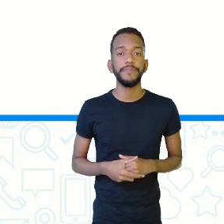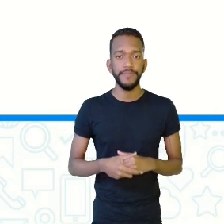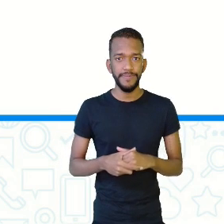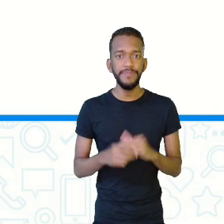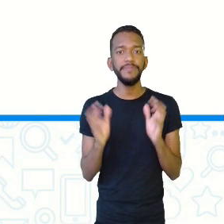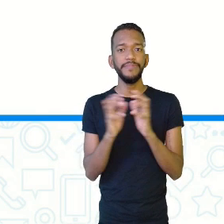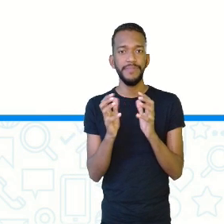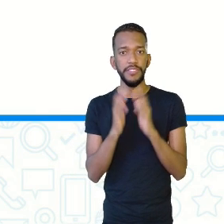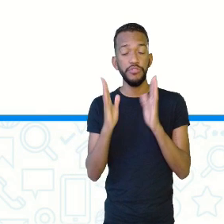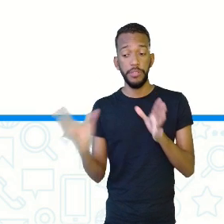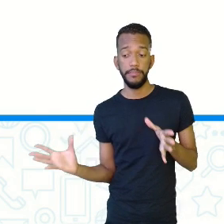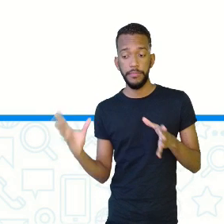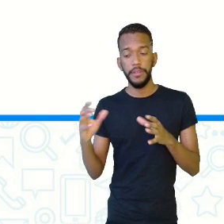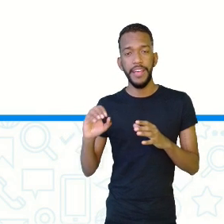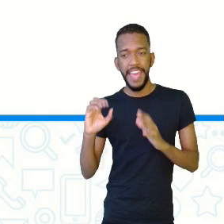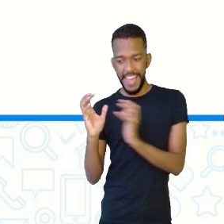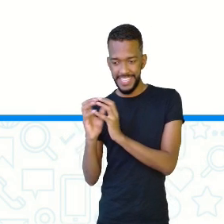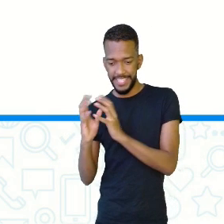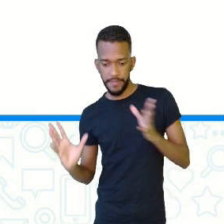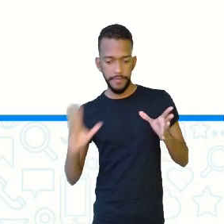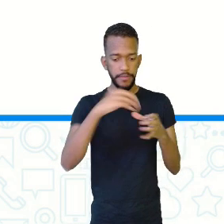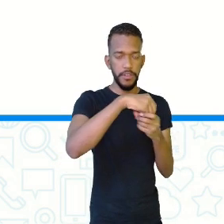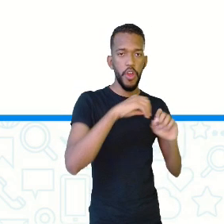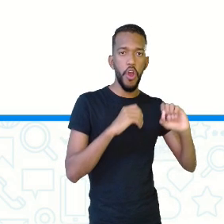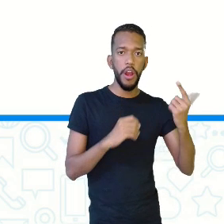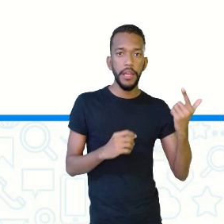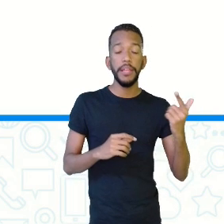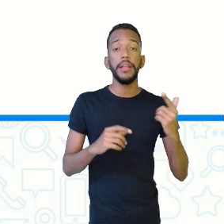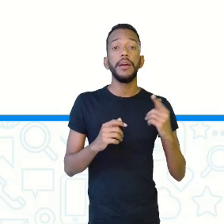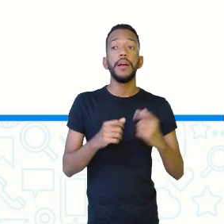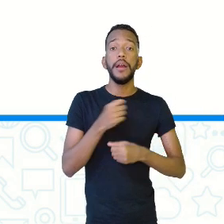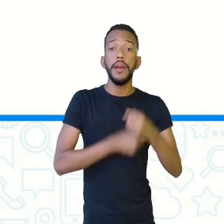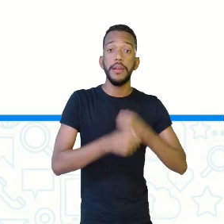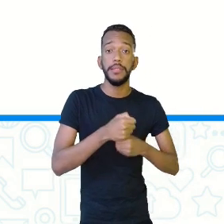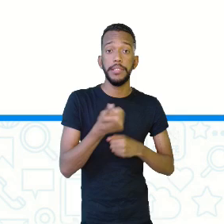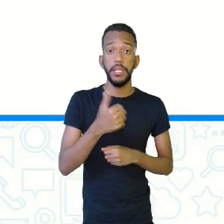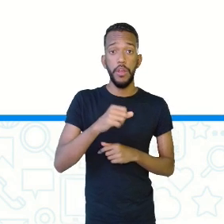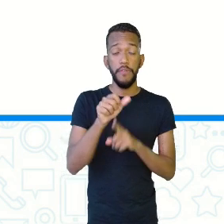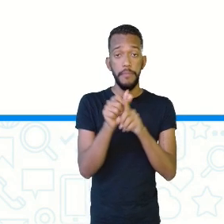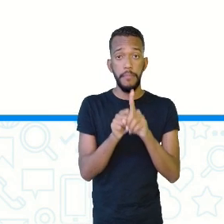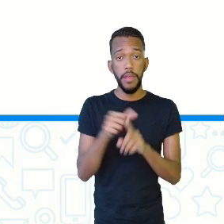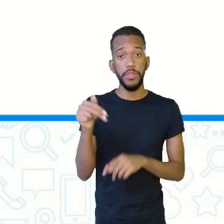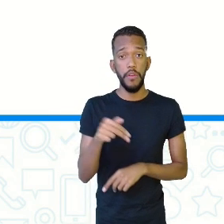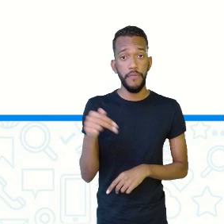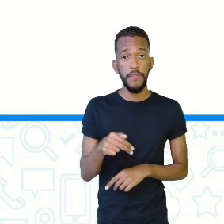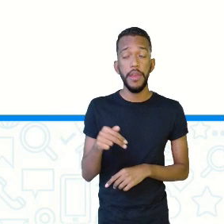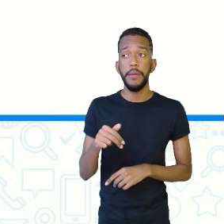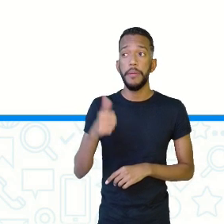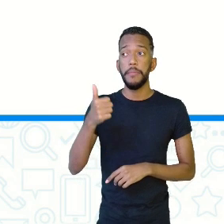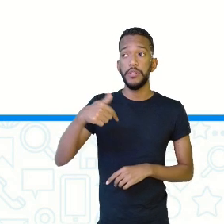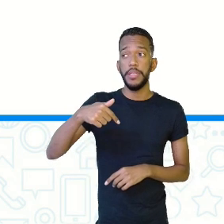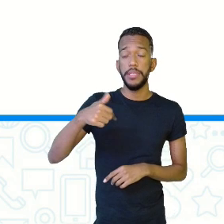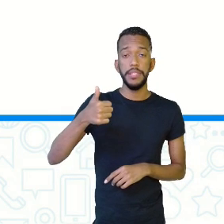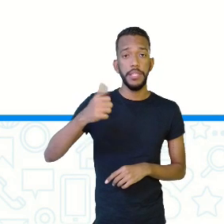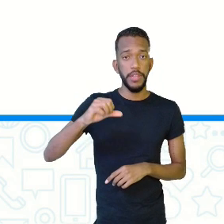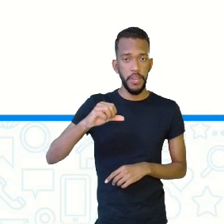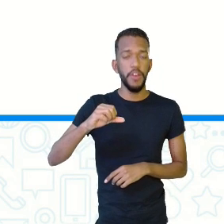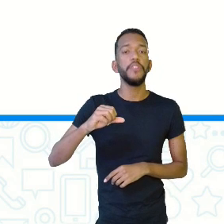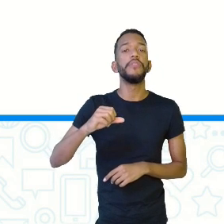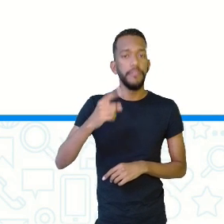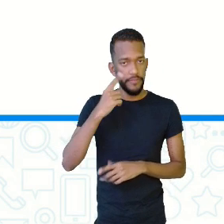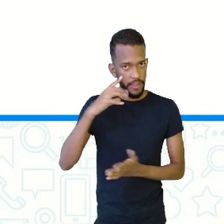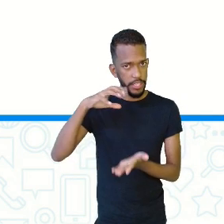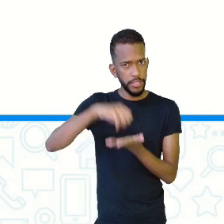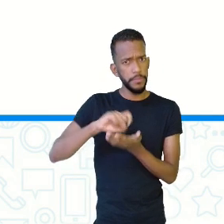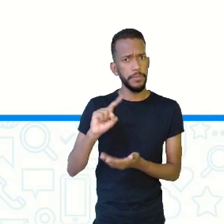Recife fez parte de Olinda até 19 de novembro de 1709. Veja que o primeiro registro foi de 1500 e pouco,